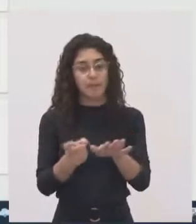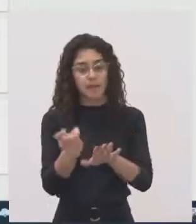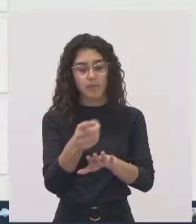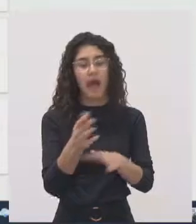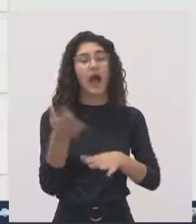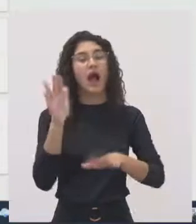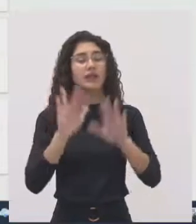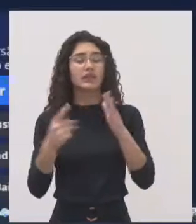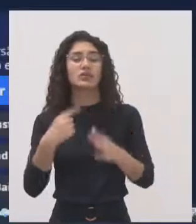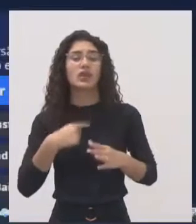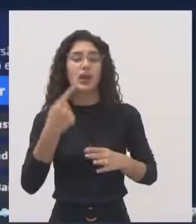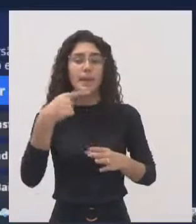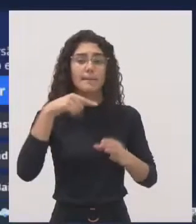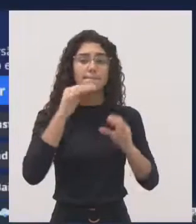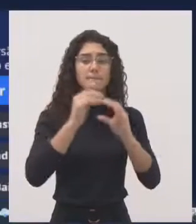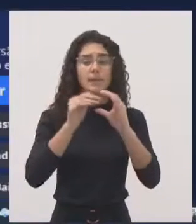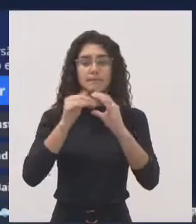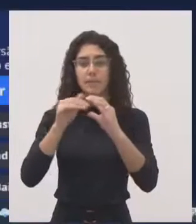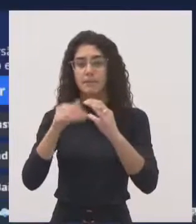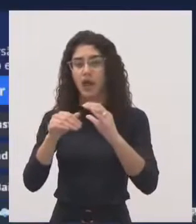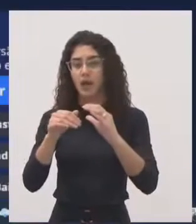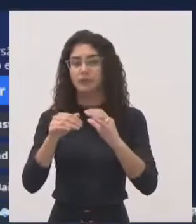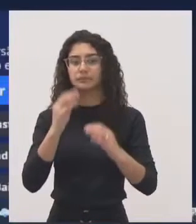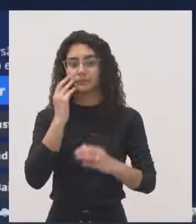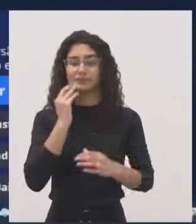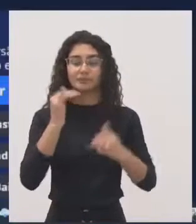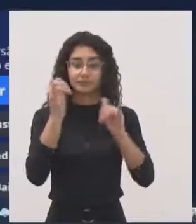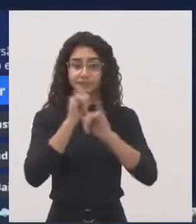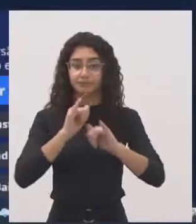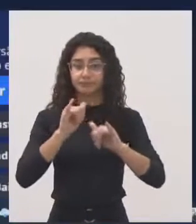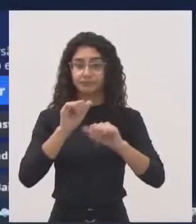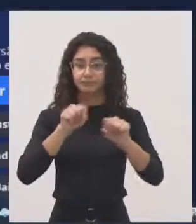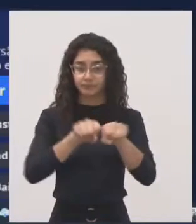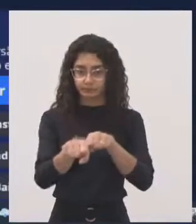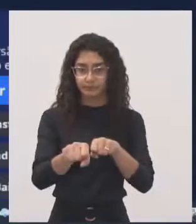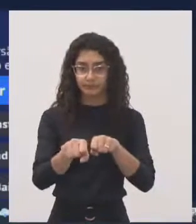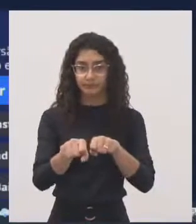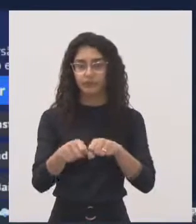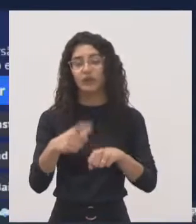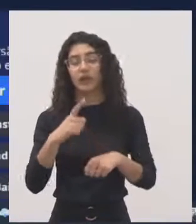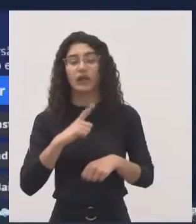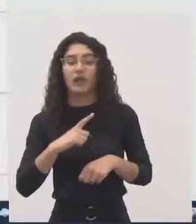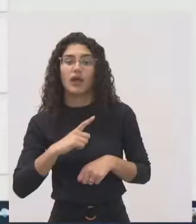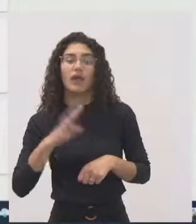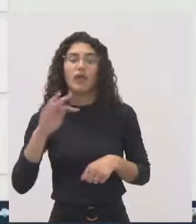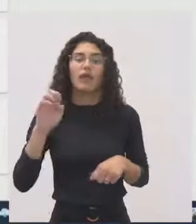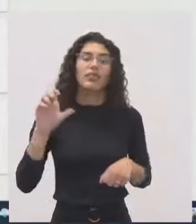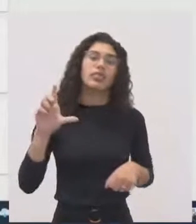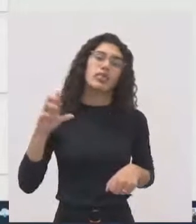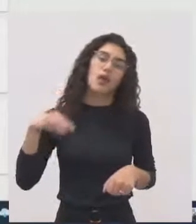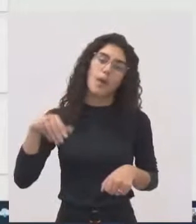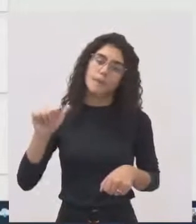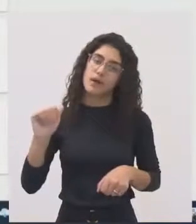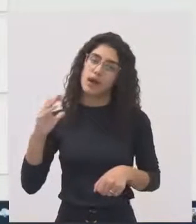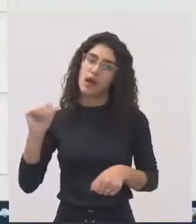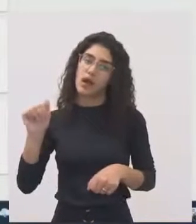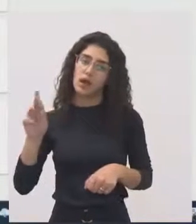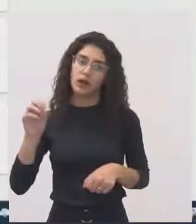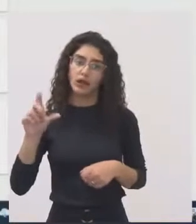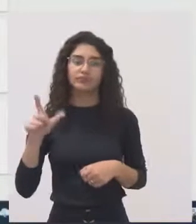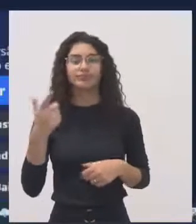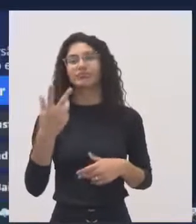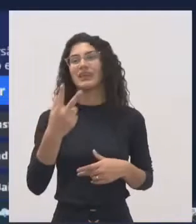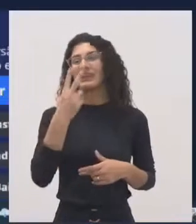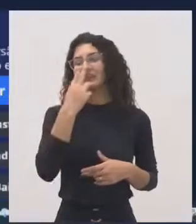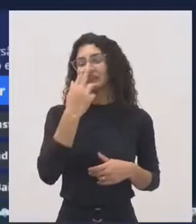vezes a gente manda os e-mails aqui, né, os boletins com as formações. Eu até uma Carol, a gente fica pensando assim, será que chegou, né? Porque na